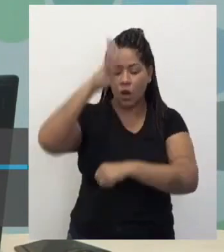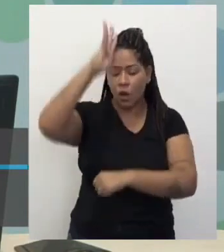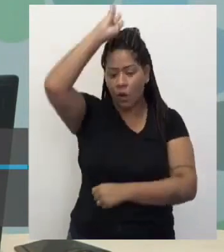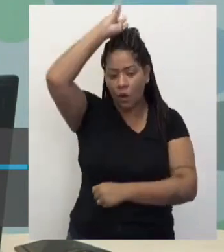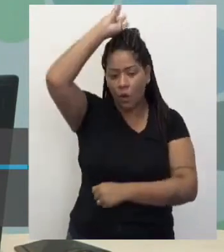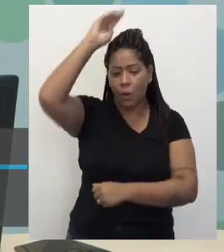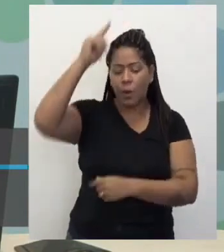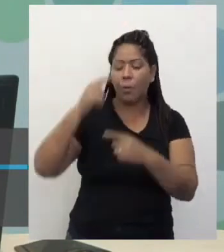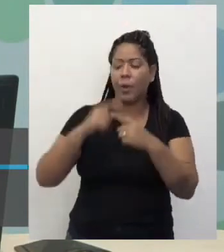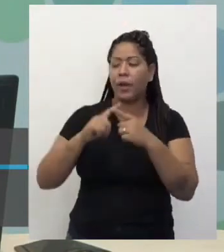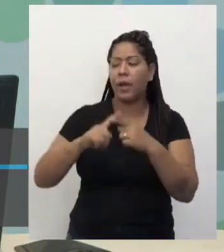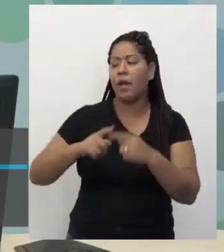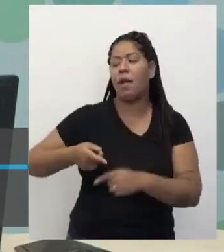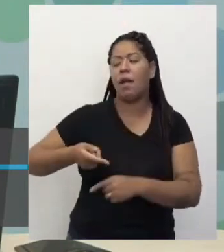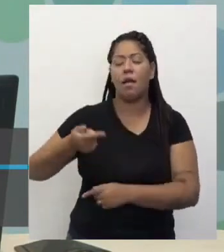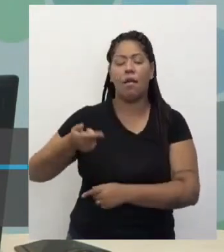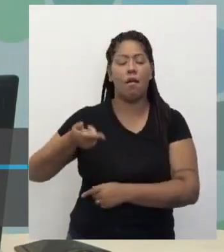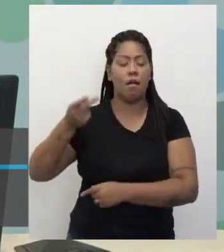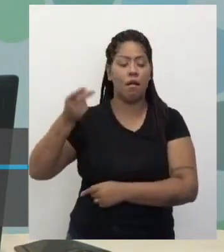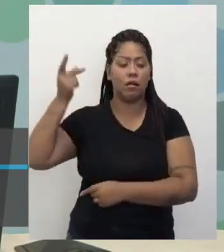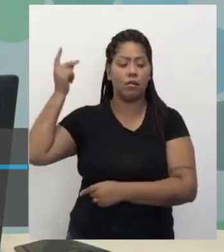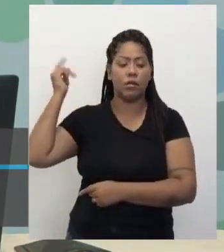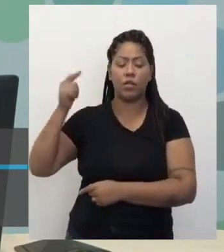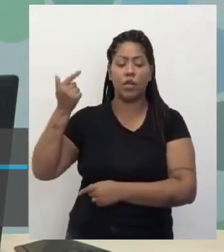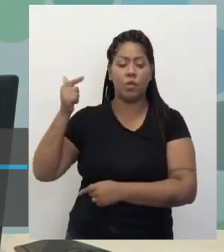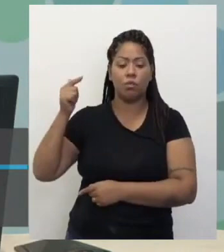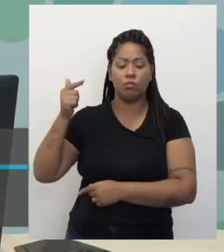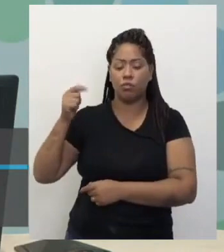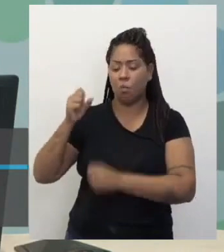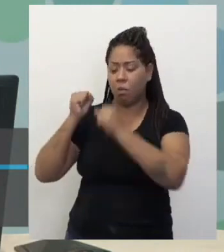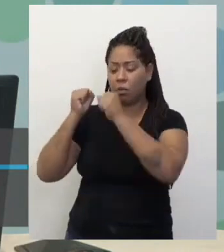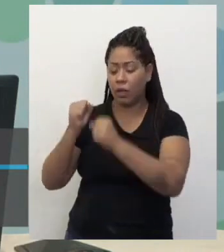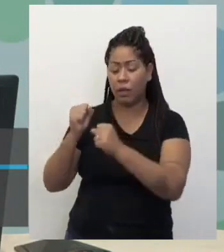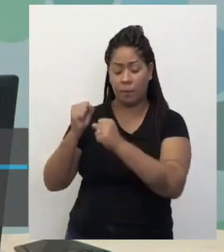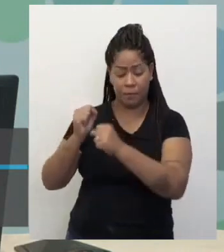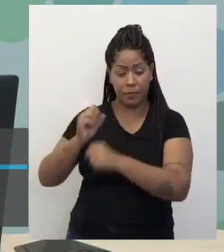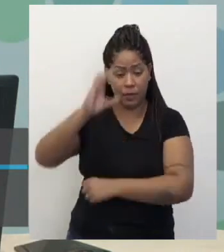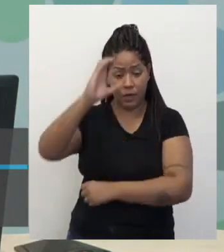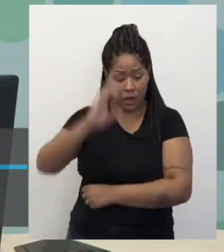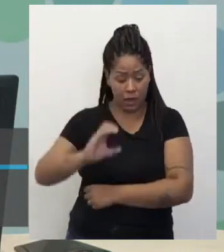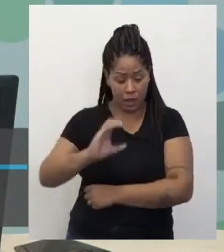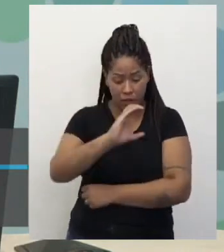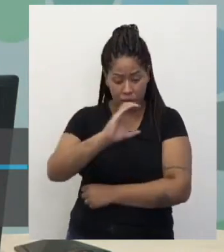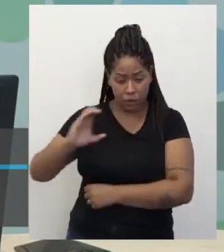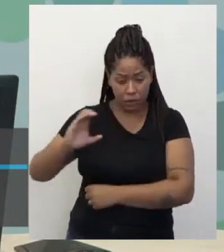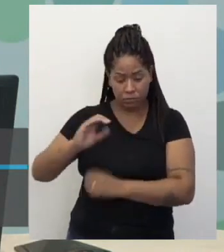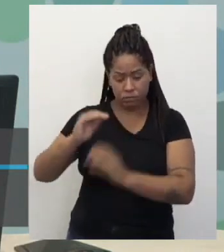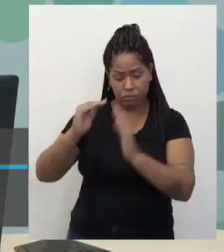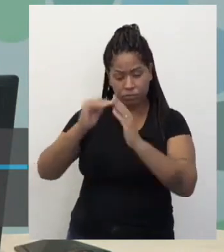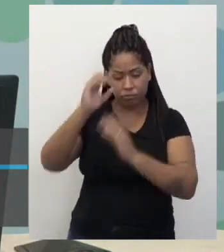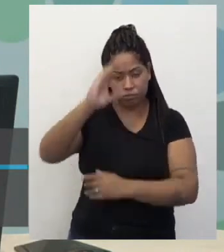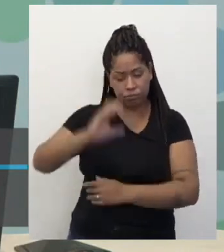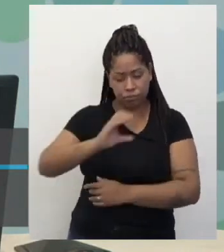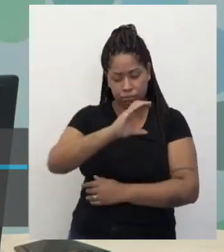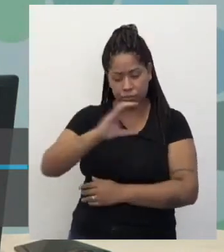do imperador, a Igreja Católica foi lá e preencheu esse espaço político também. Então, quando